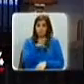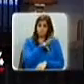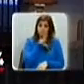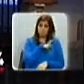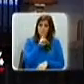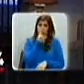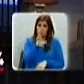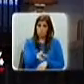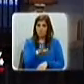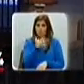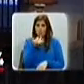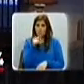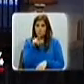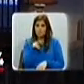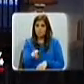questão quando falam em